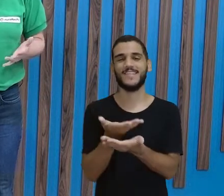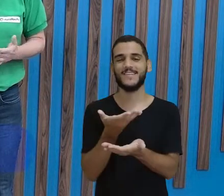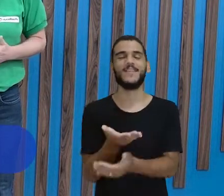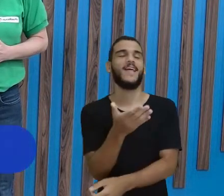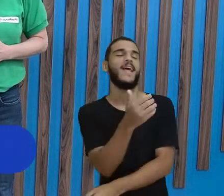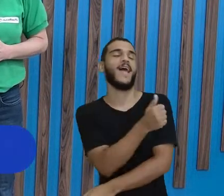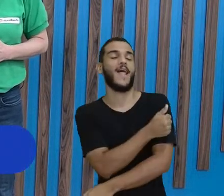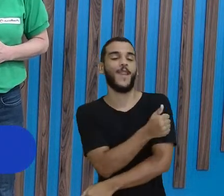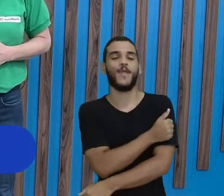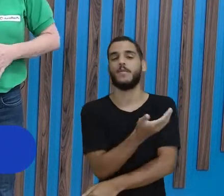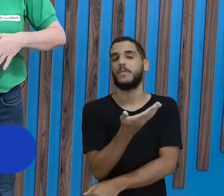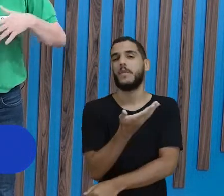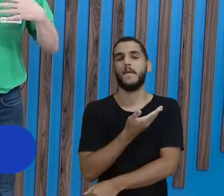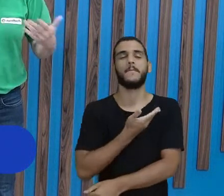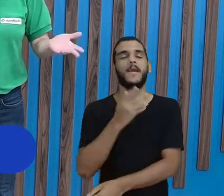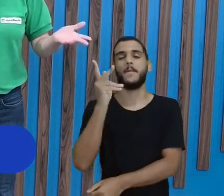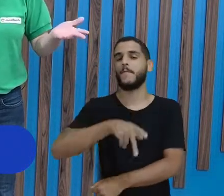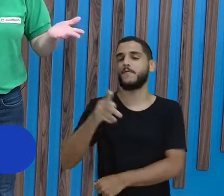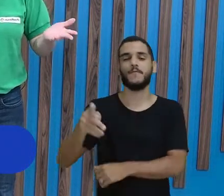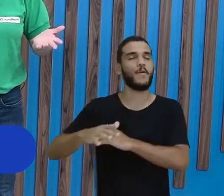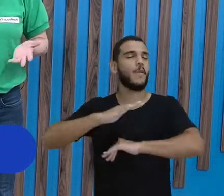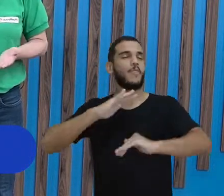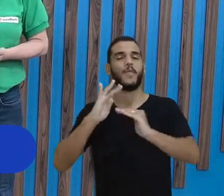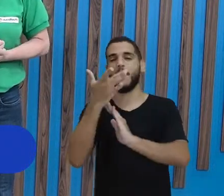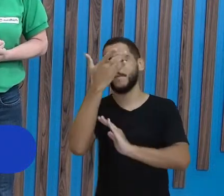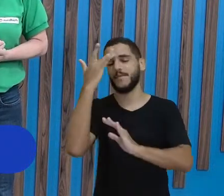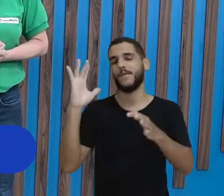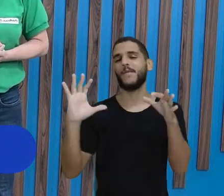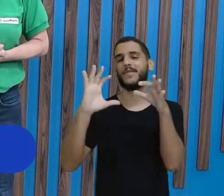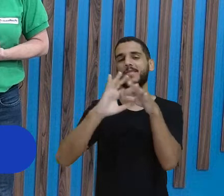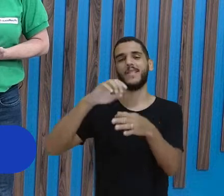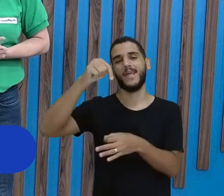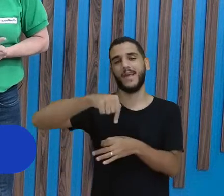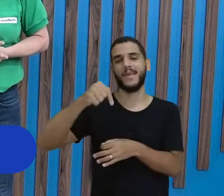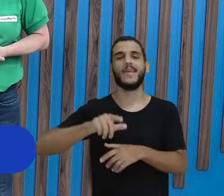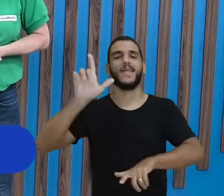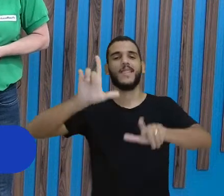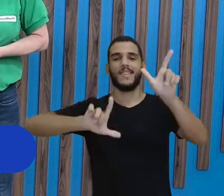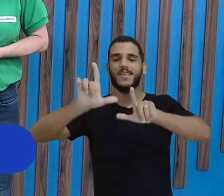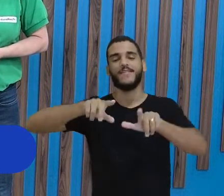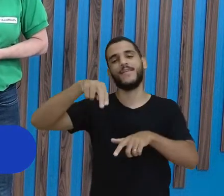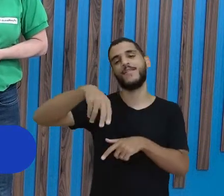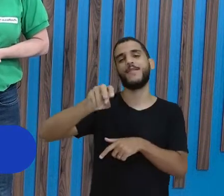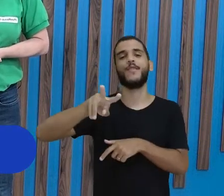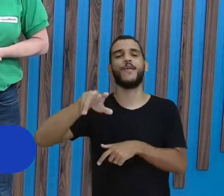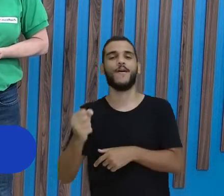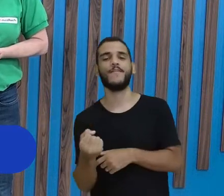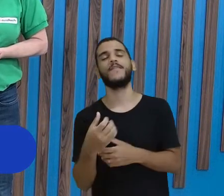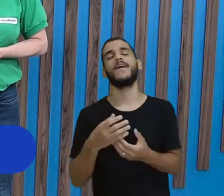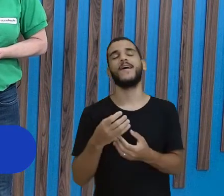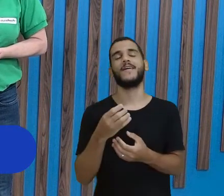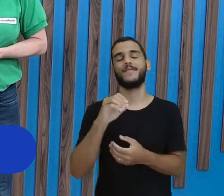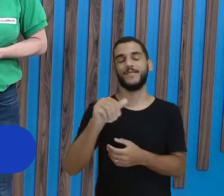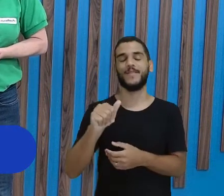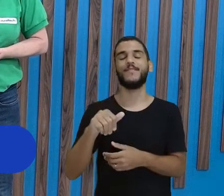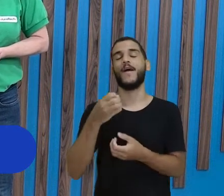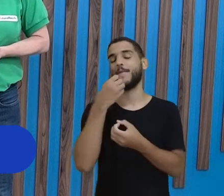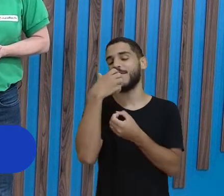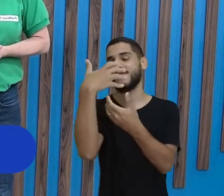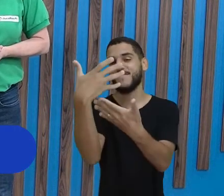também, professores e quem mais estiver aqui conectado com a gente na TV Nova Nordeste, sejam super bem-vindos, tá